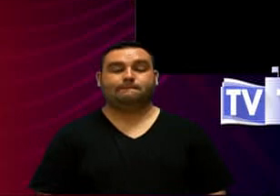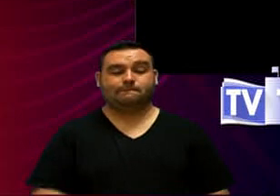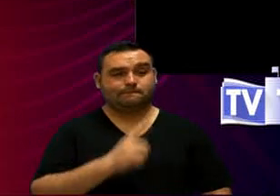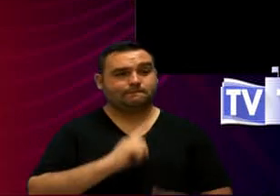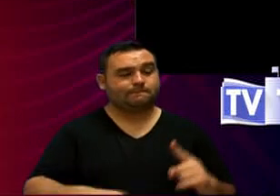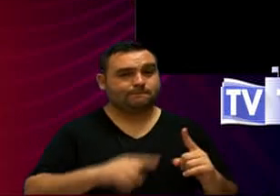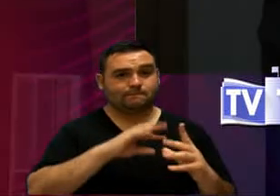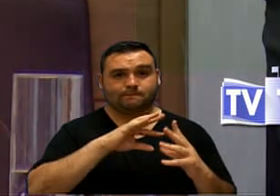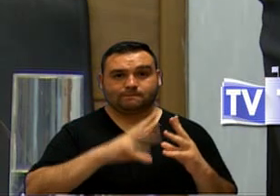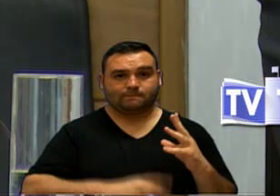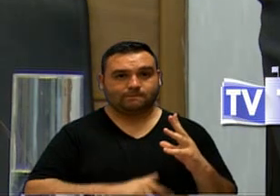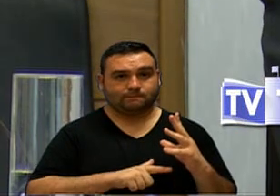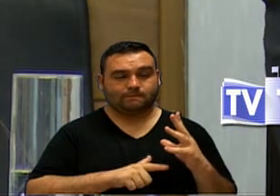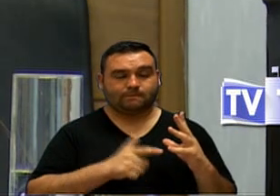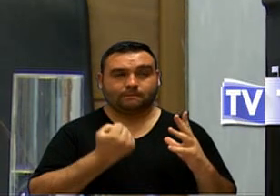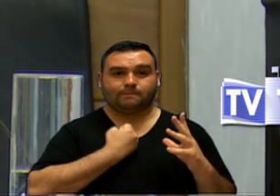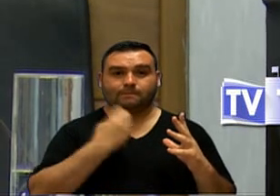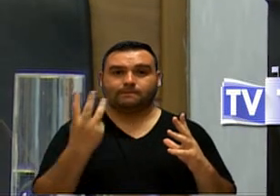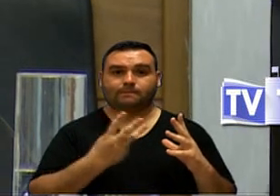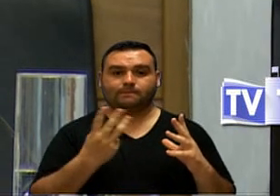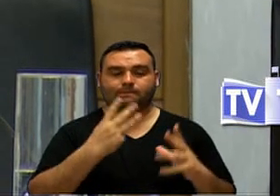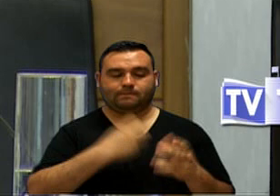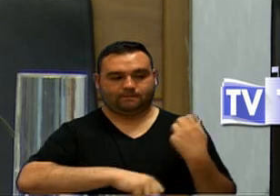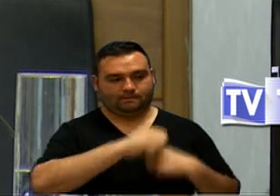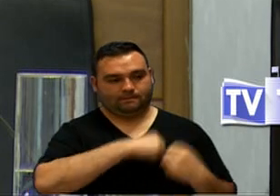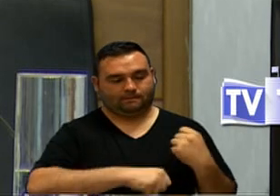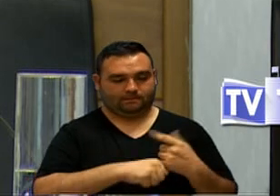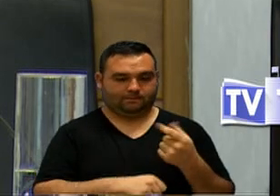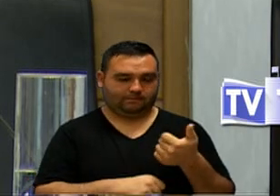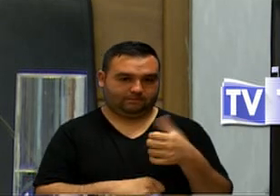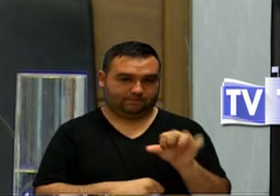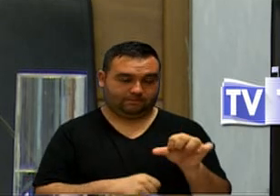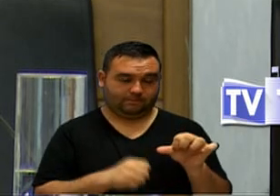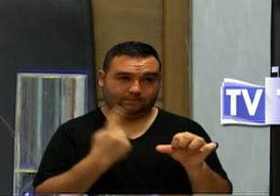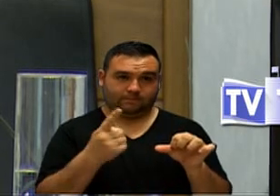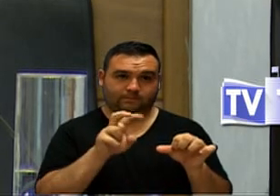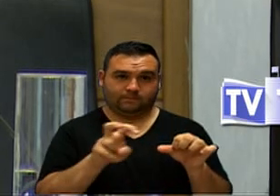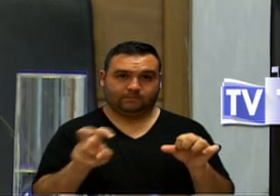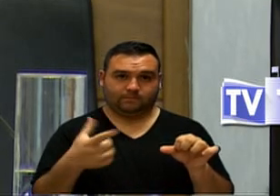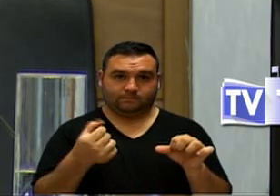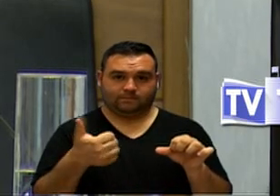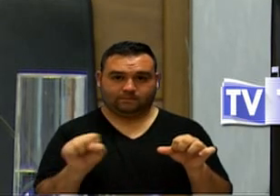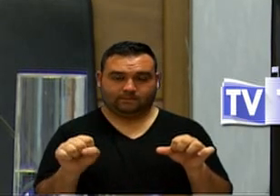Veto total, número 3/2019, é o projeto de lei